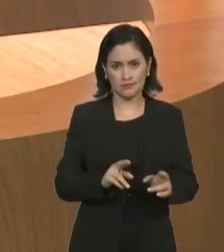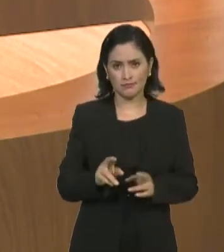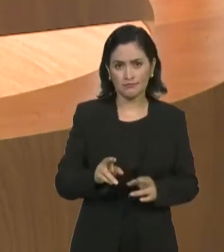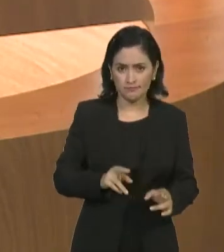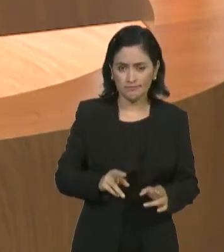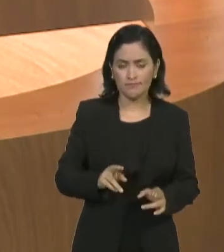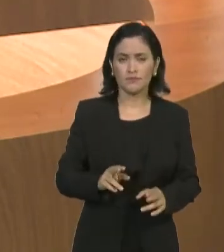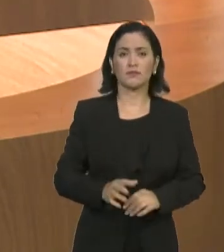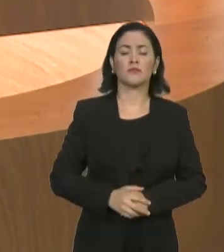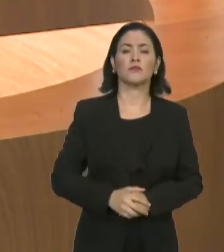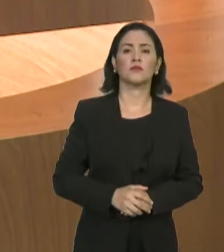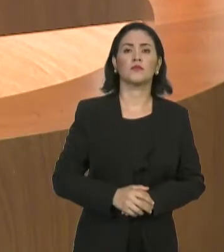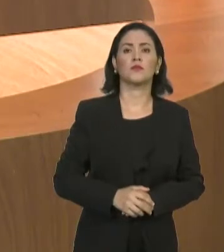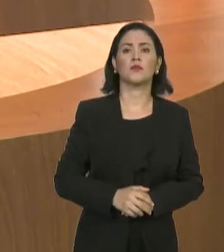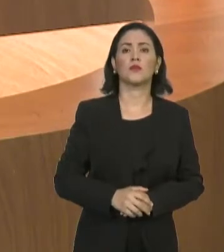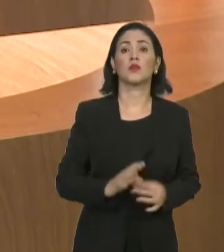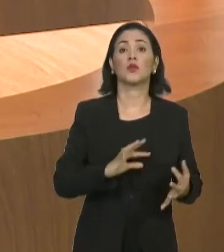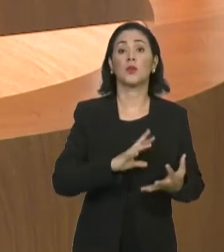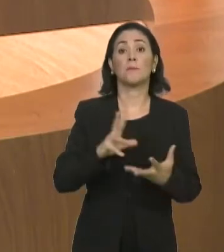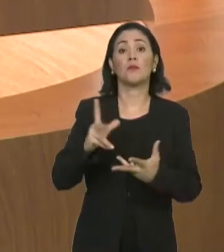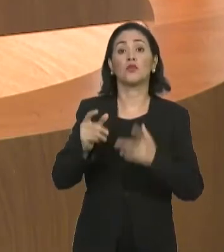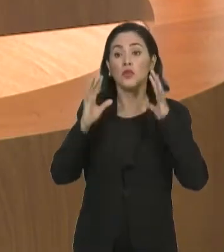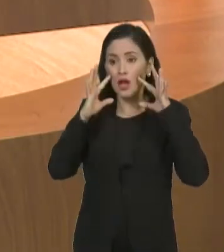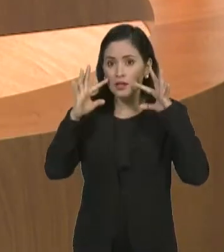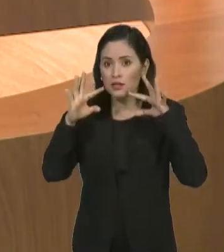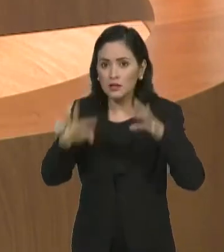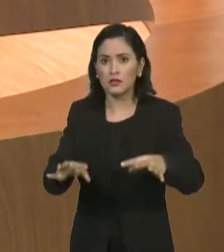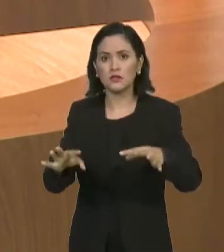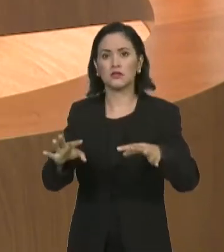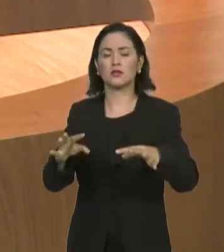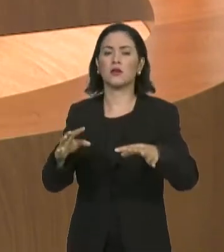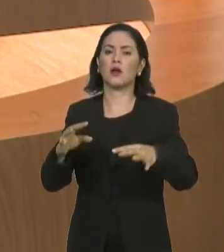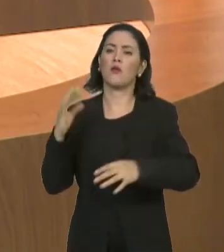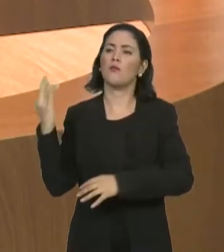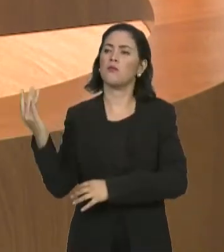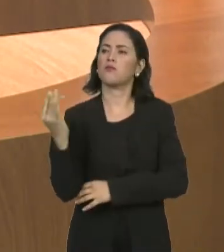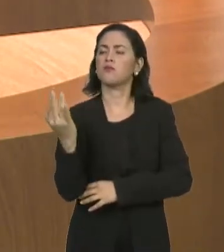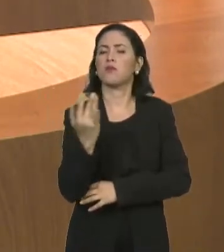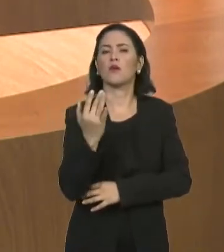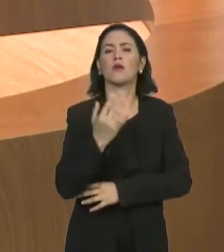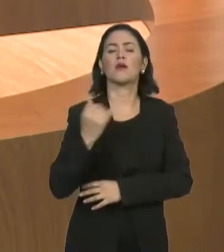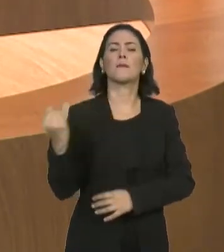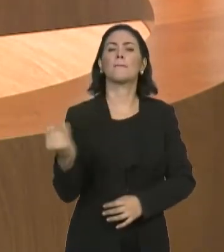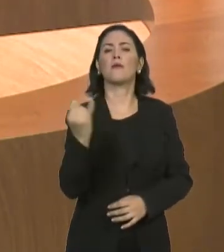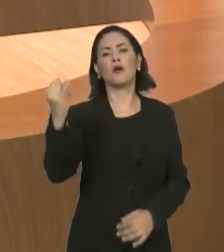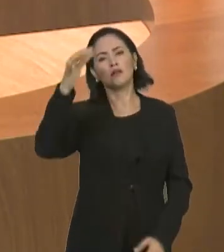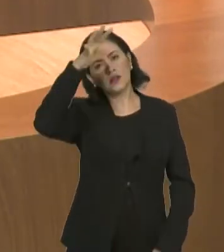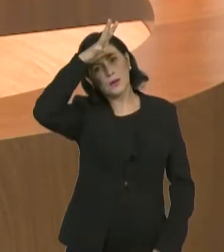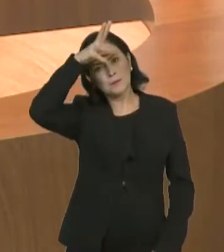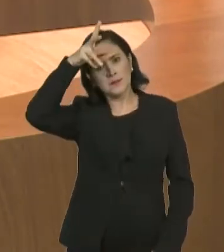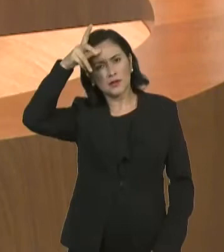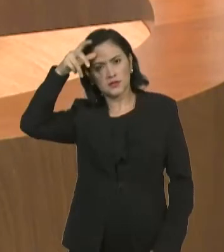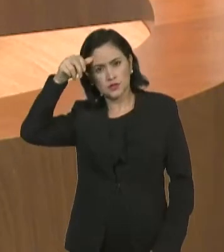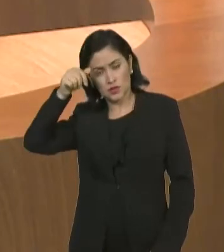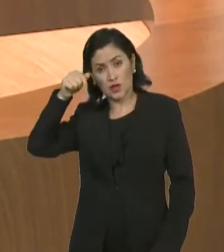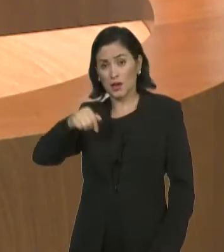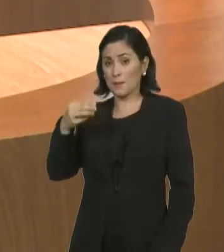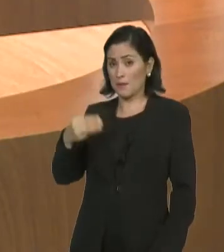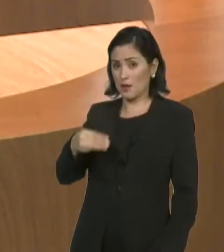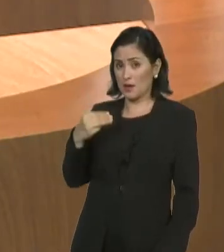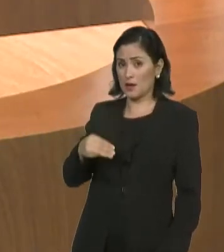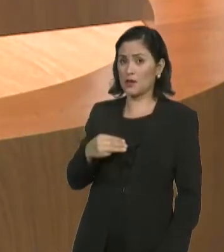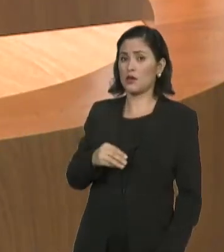e nunca o mundo se voltou tanto para o meio ambiente tanto para a importância da Amazônia e o Maranhão Faz parte dessa